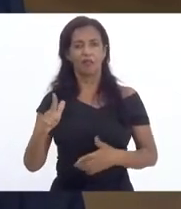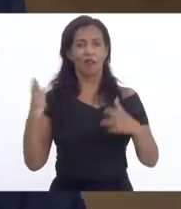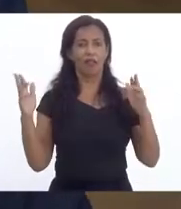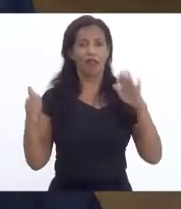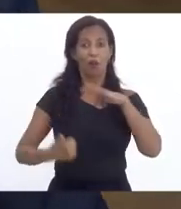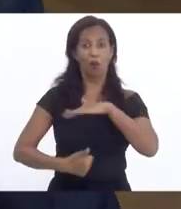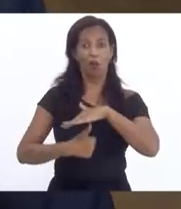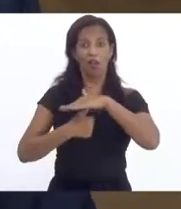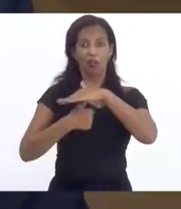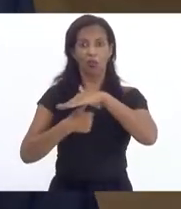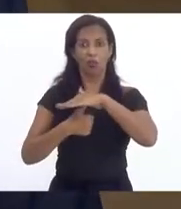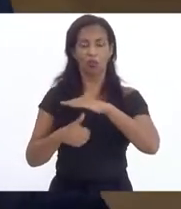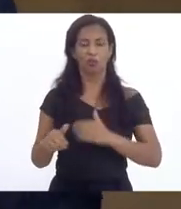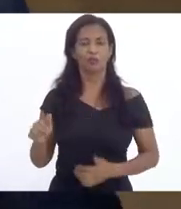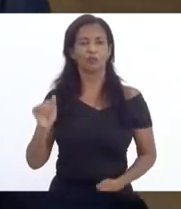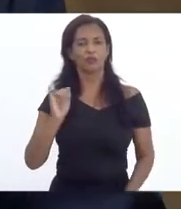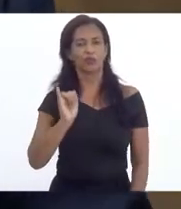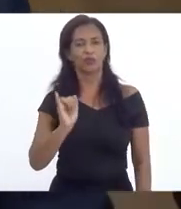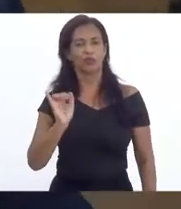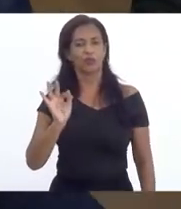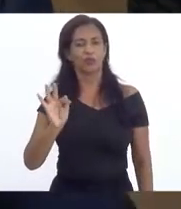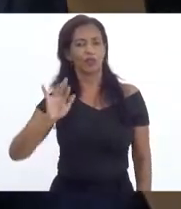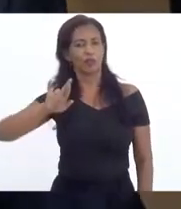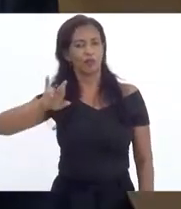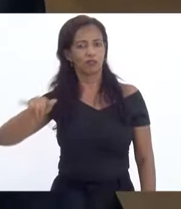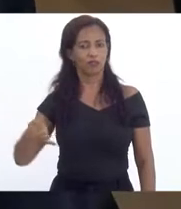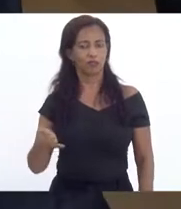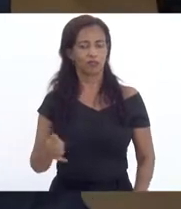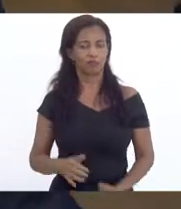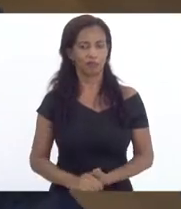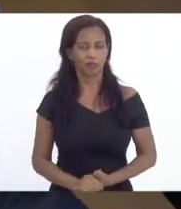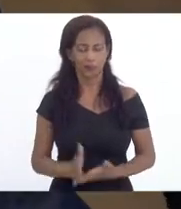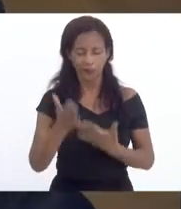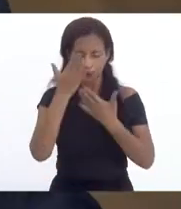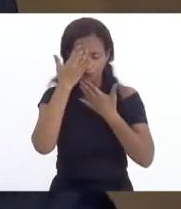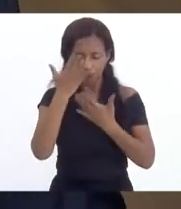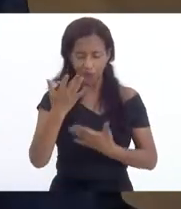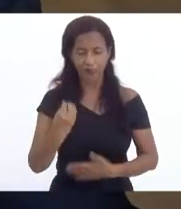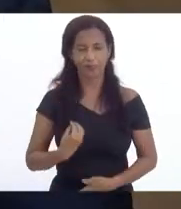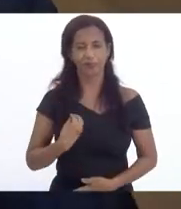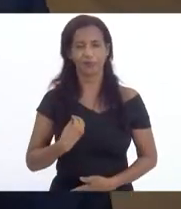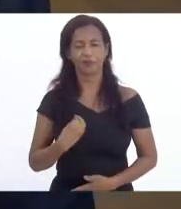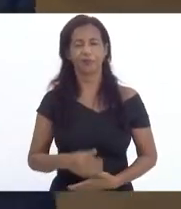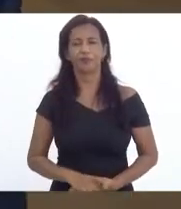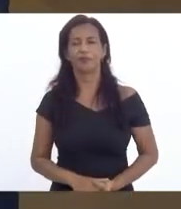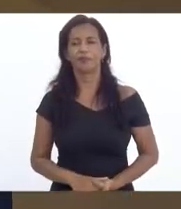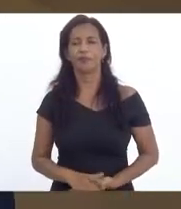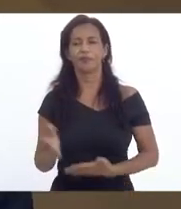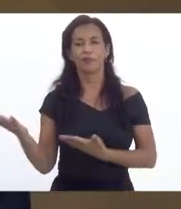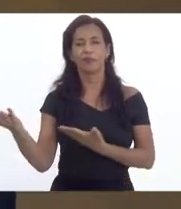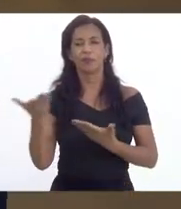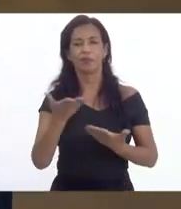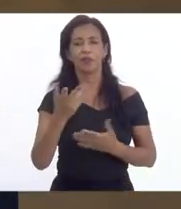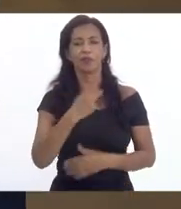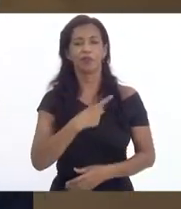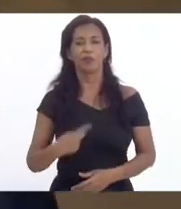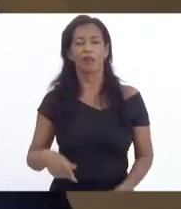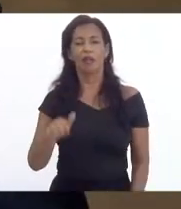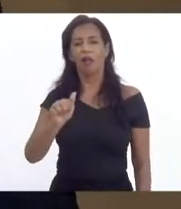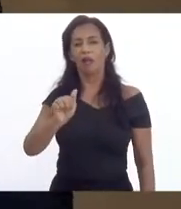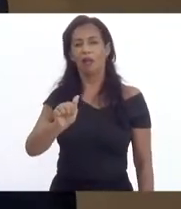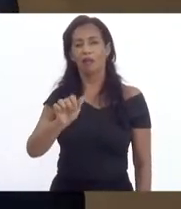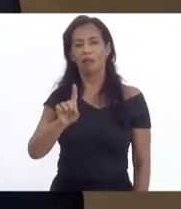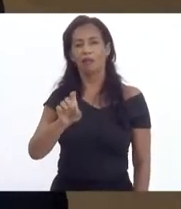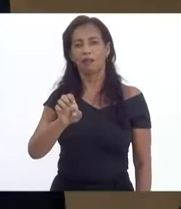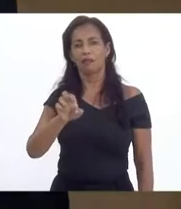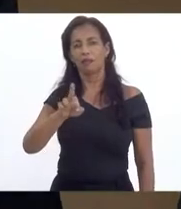reitor do Instituto Federal do Rio de Janeiro. Muito obrigado pela presença. Passo a palavra agora ao presidente da DERJ,